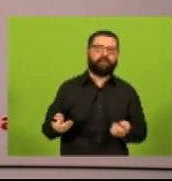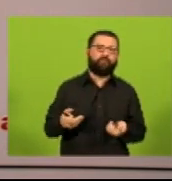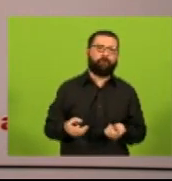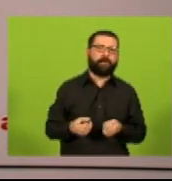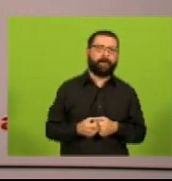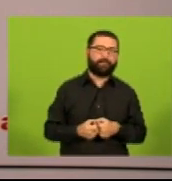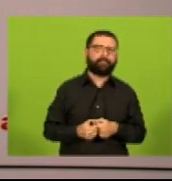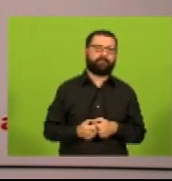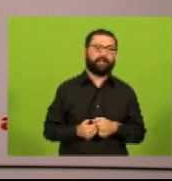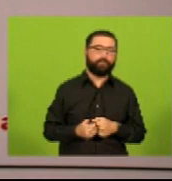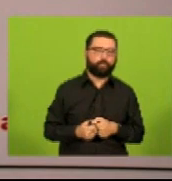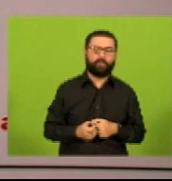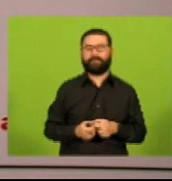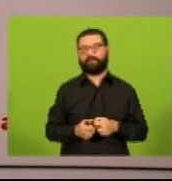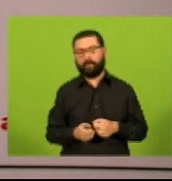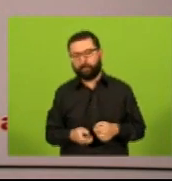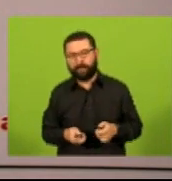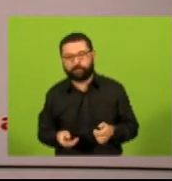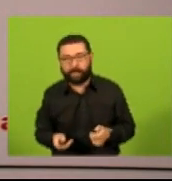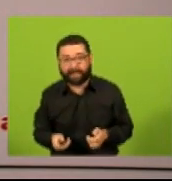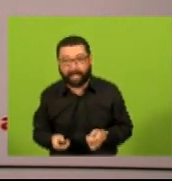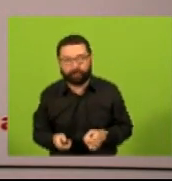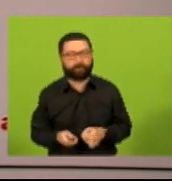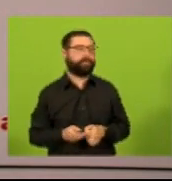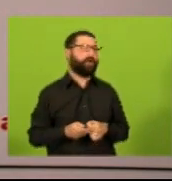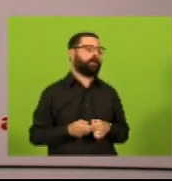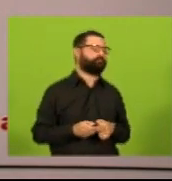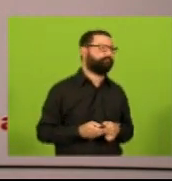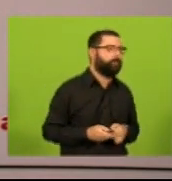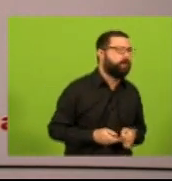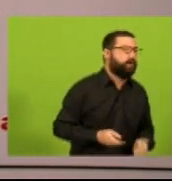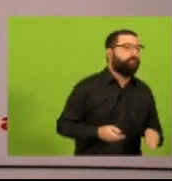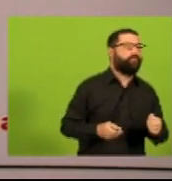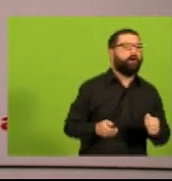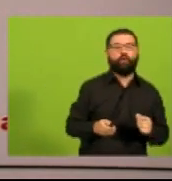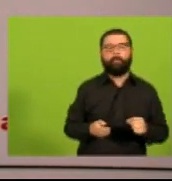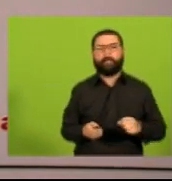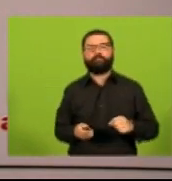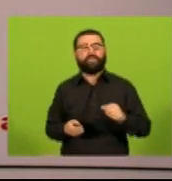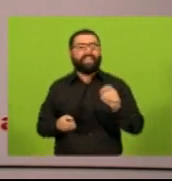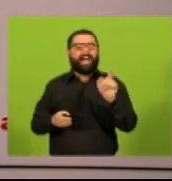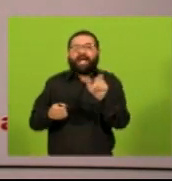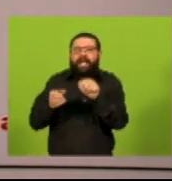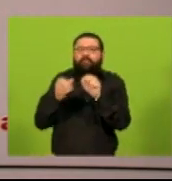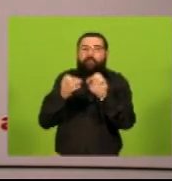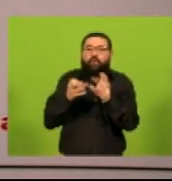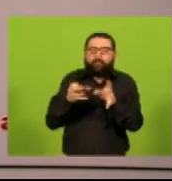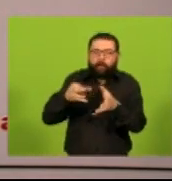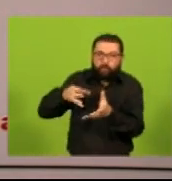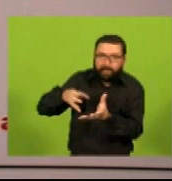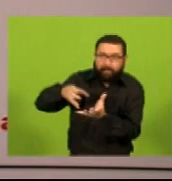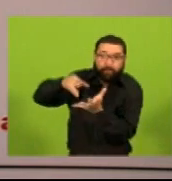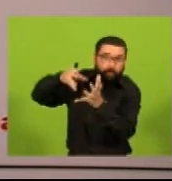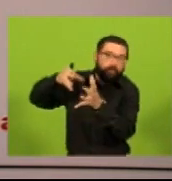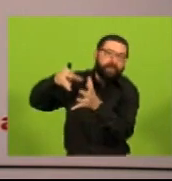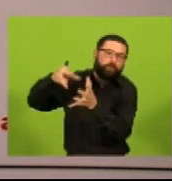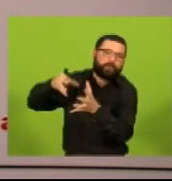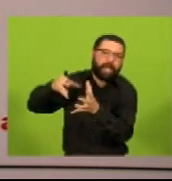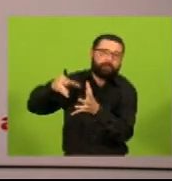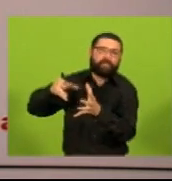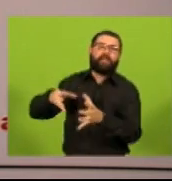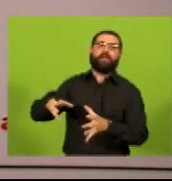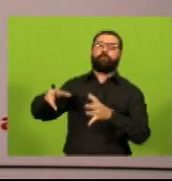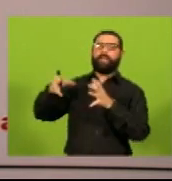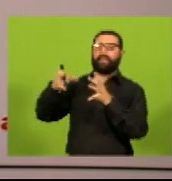a área que foi aplicada, 160 metros quadrados de área. O volume, aquele volume que eu coletei foi num